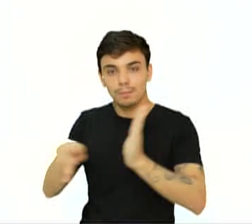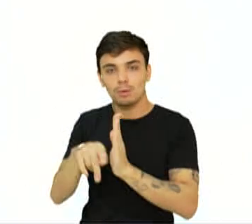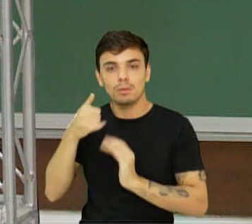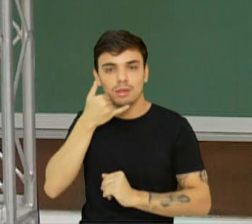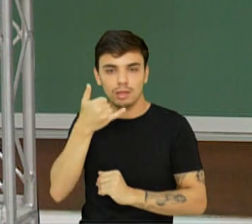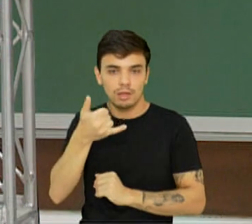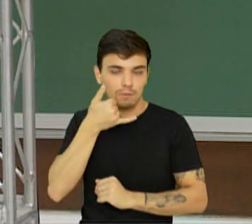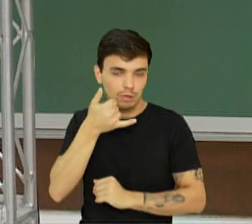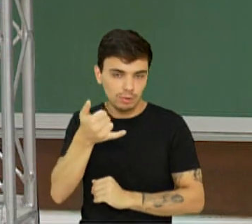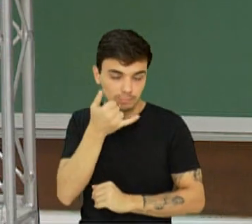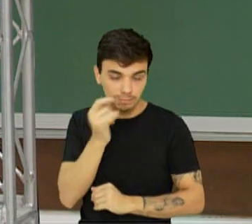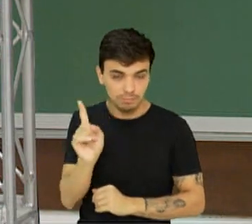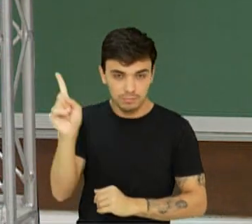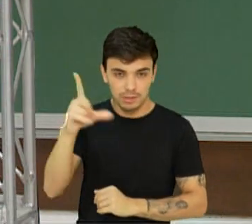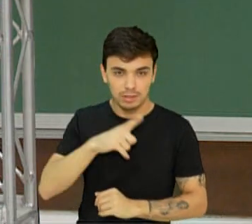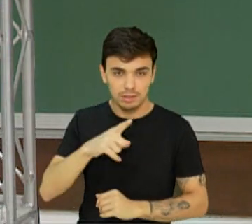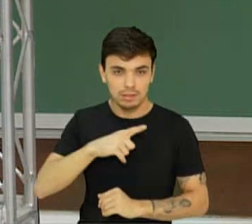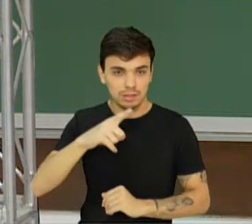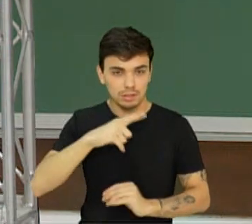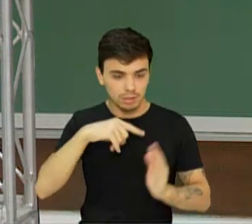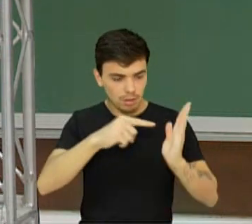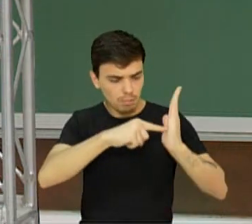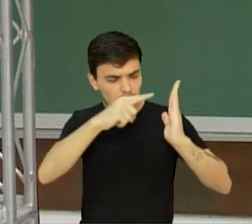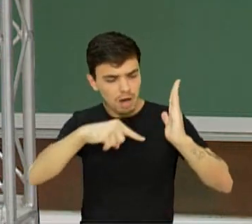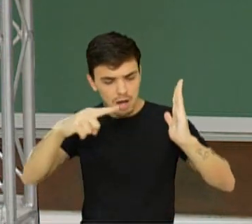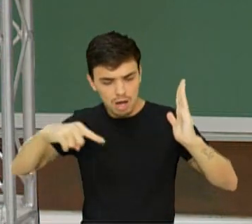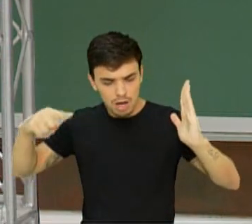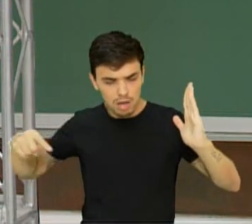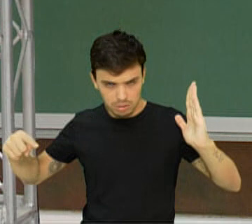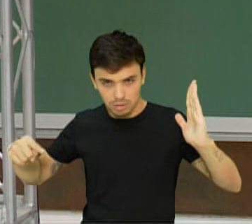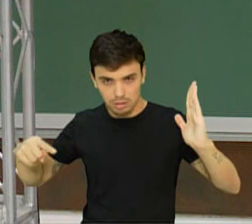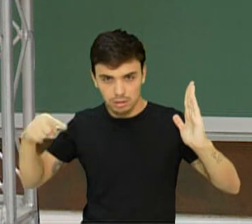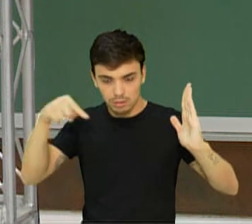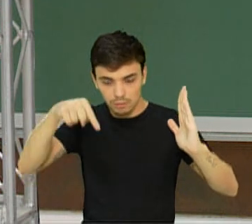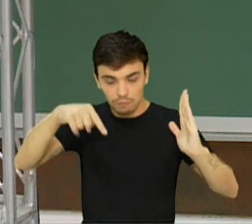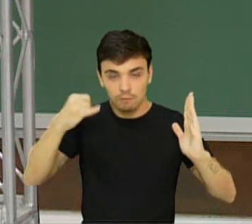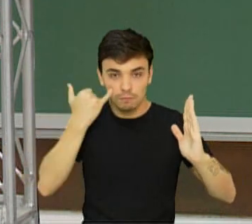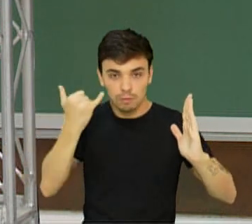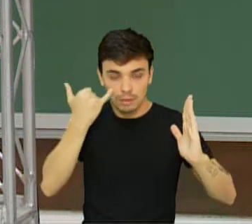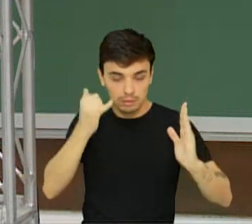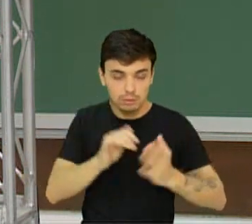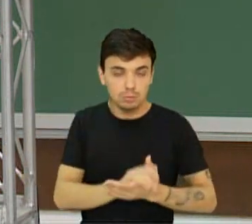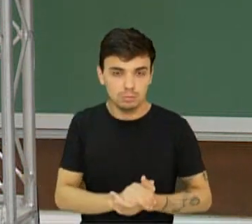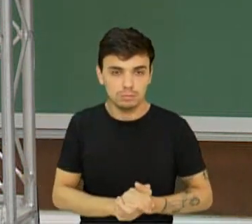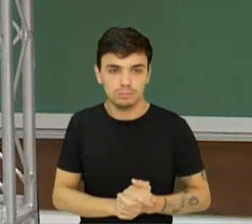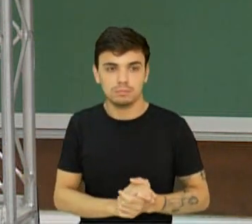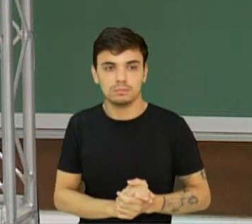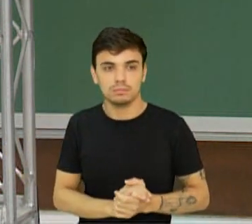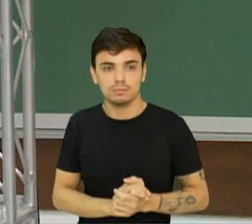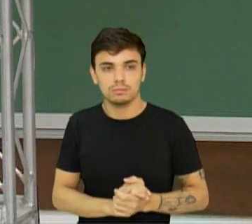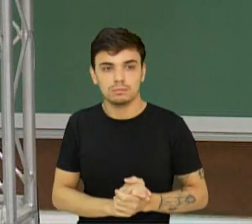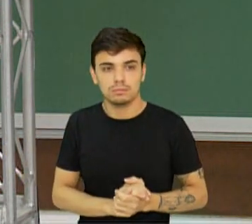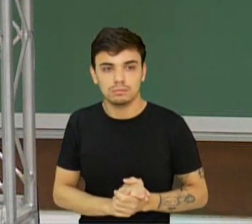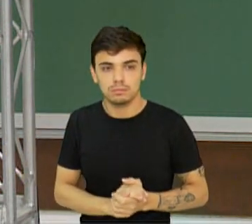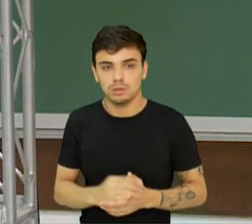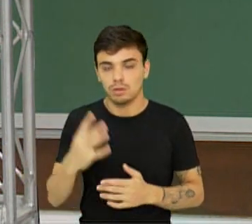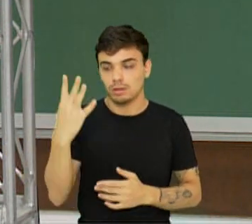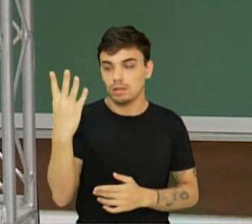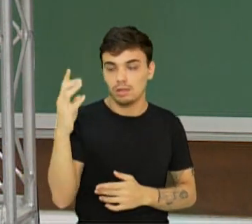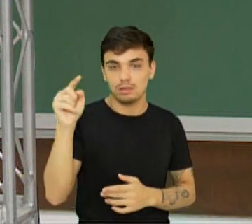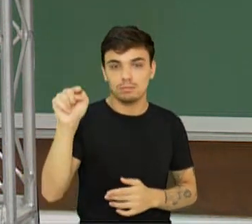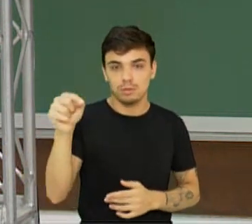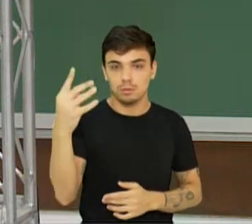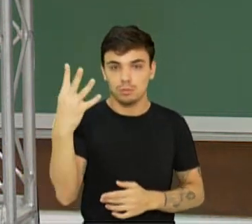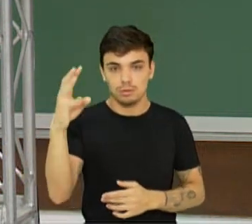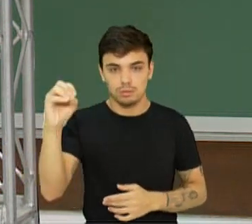um sinal constante sempre com essa frequência. O Hertz significa vibração por segundo. Então